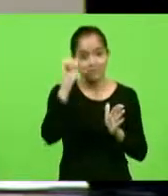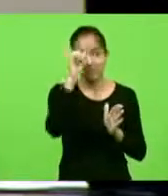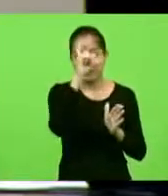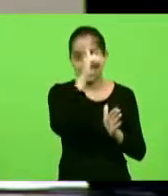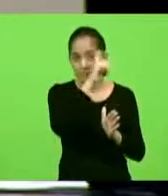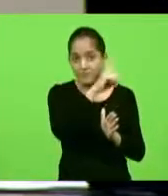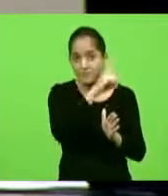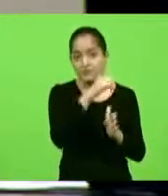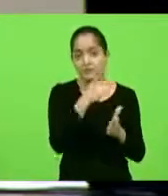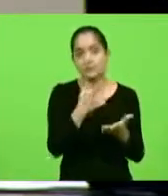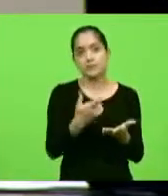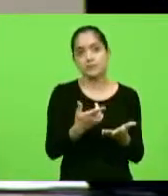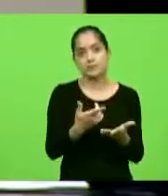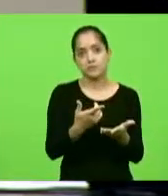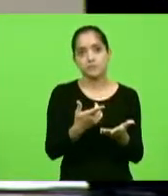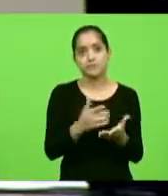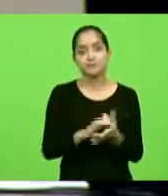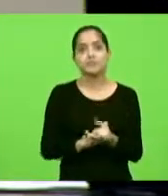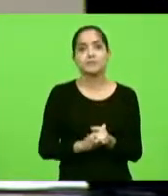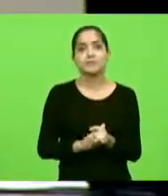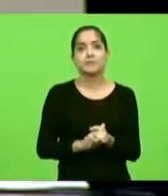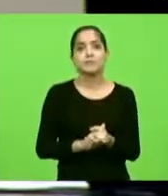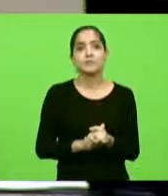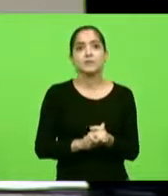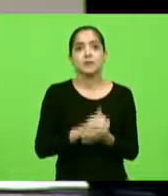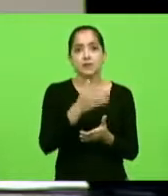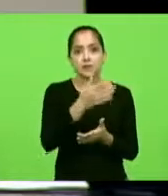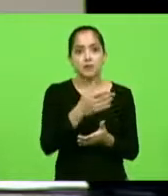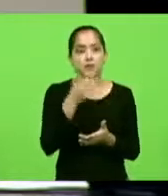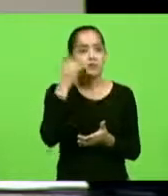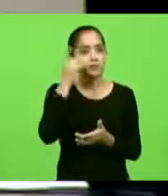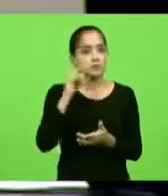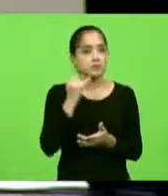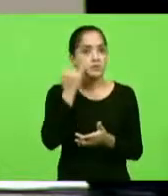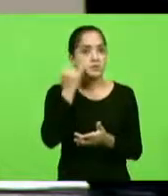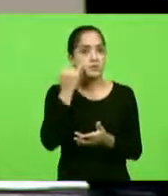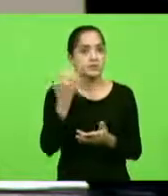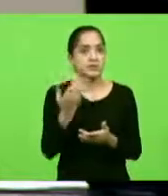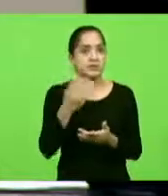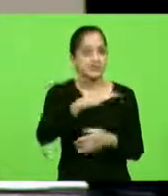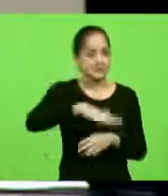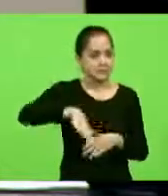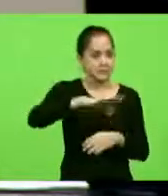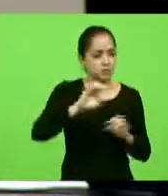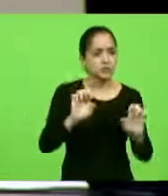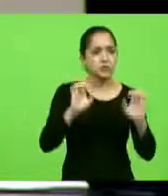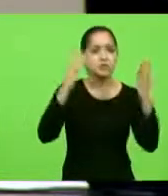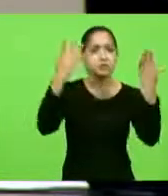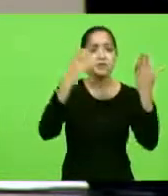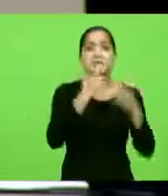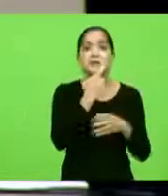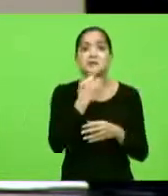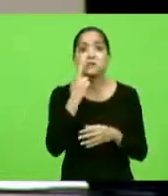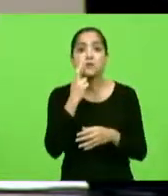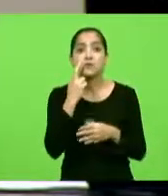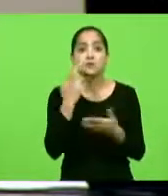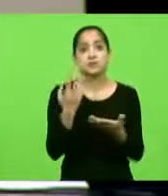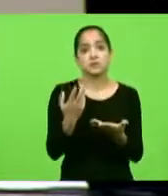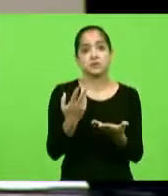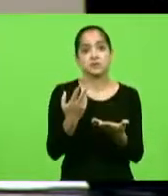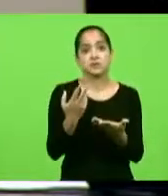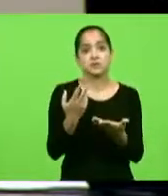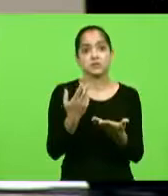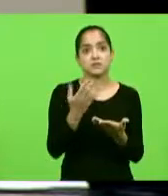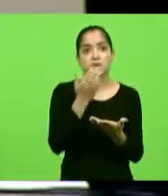aqui ratifico a fala do deputado Jessé, setor de eventos, bares, restaurantes,